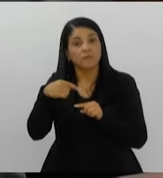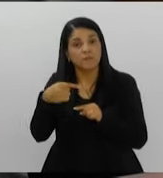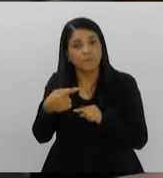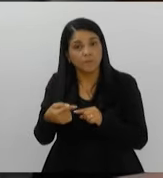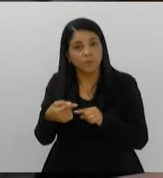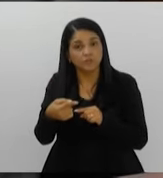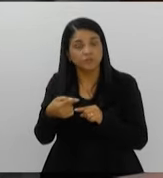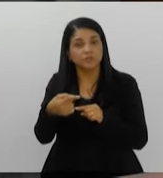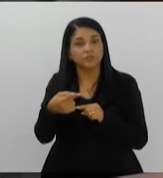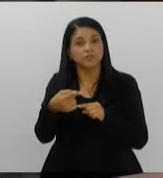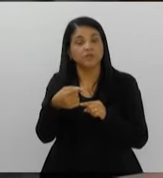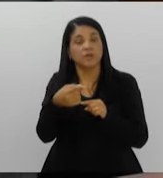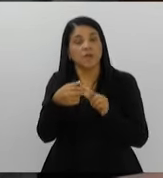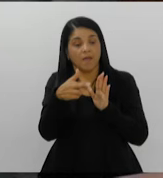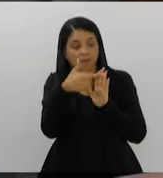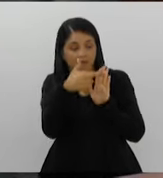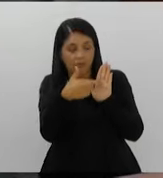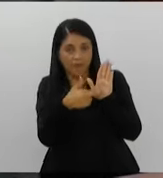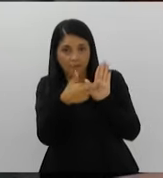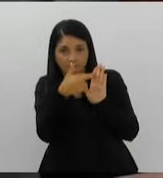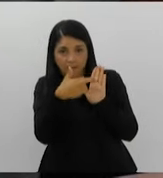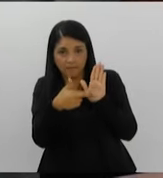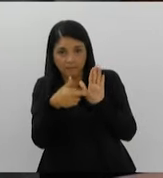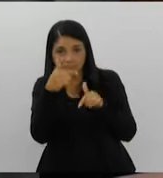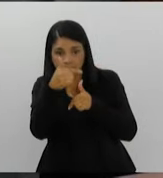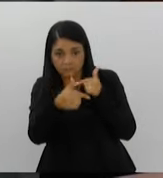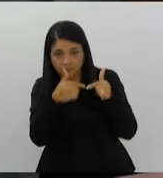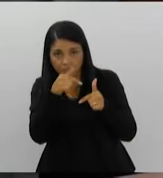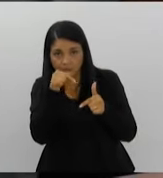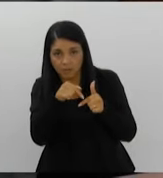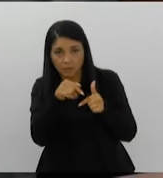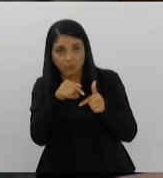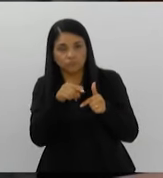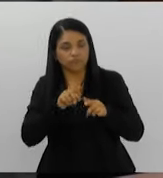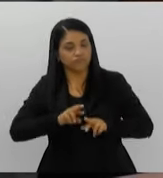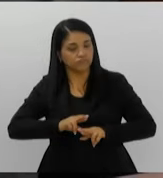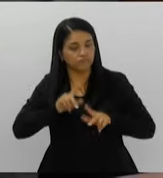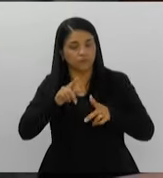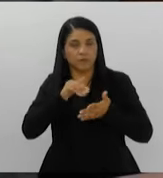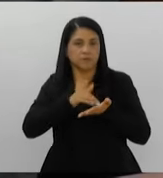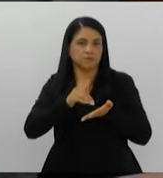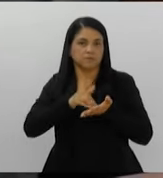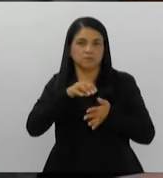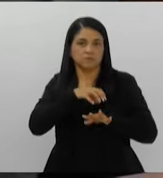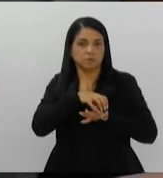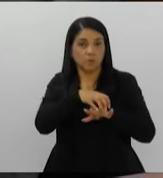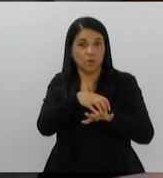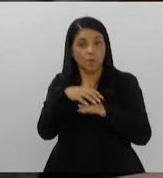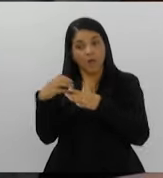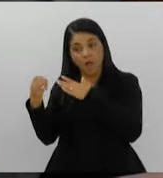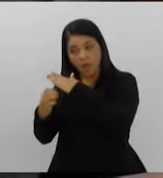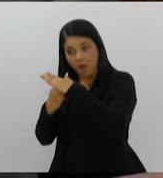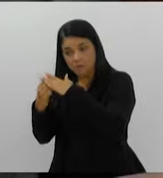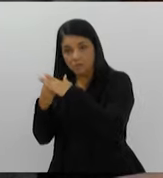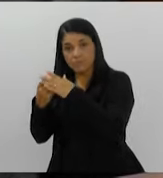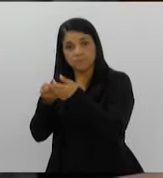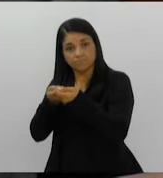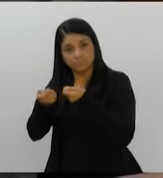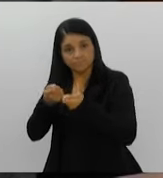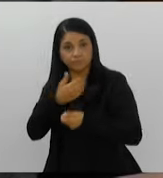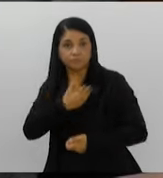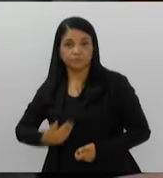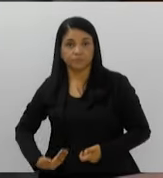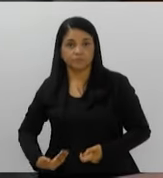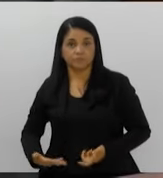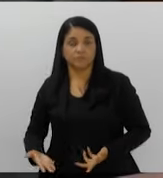quem faz a regulação desse serviço não é mais a Secretaria de Transporte, é uma agência reguladora de serviços públicos.